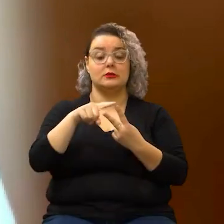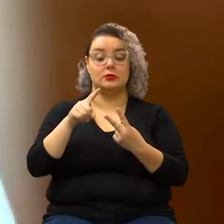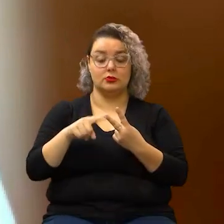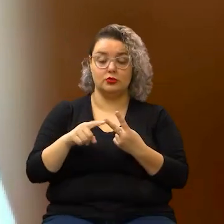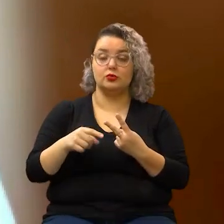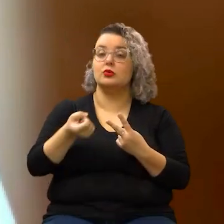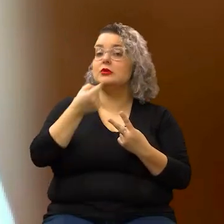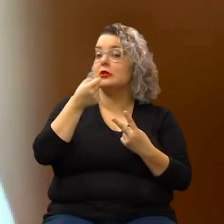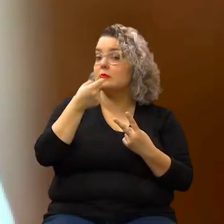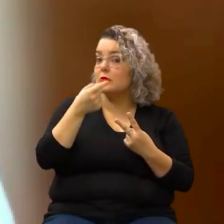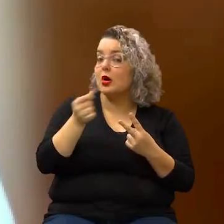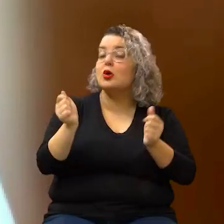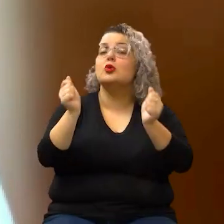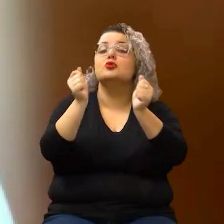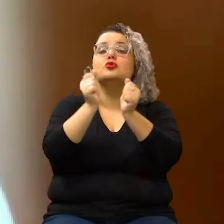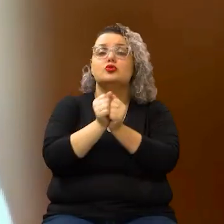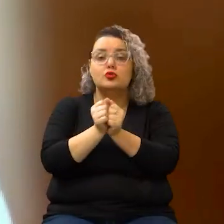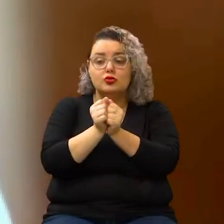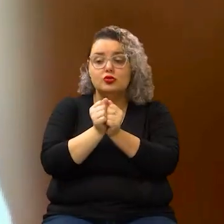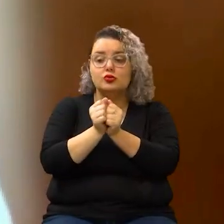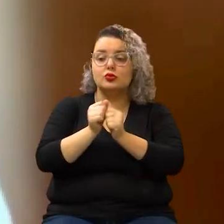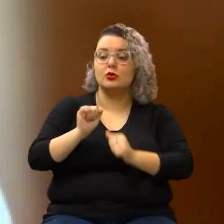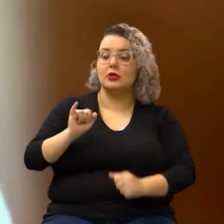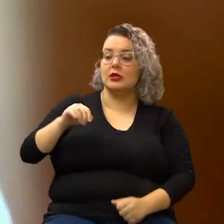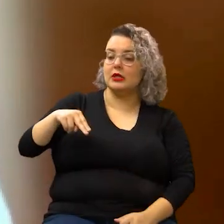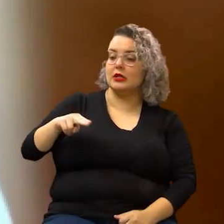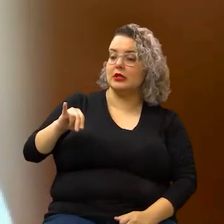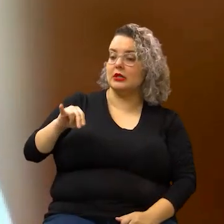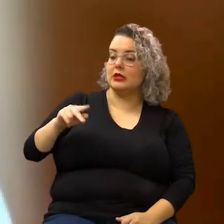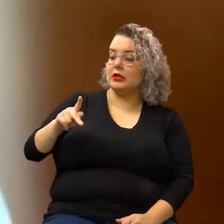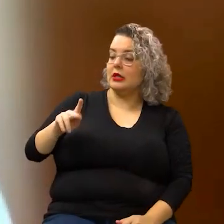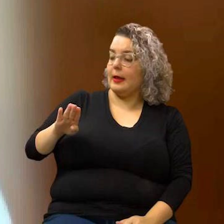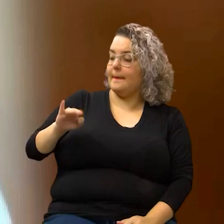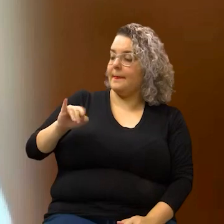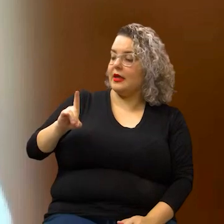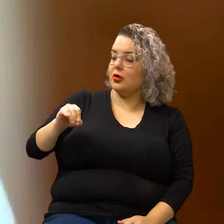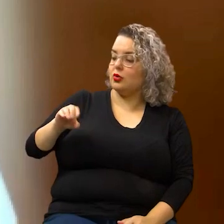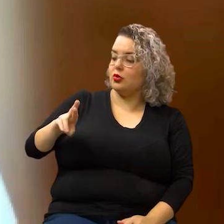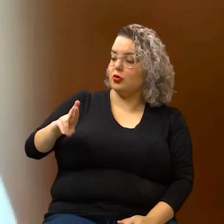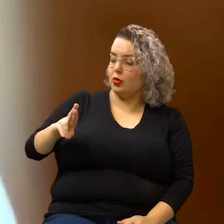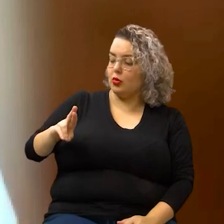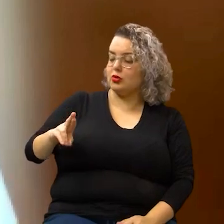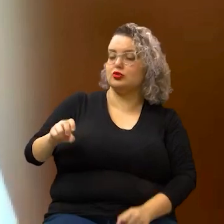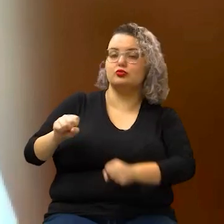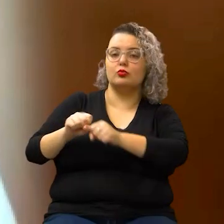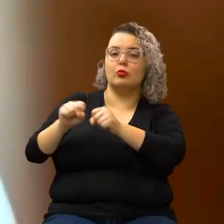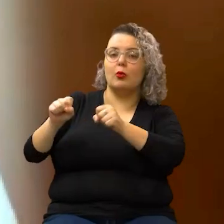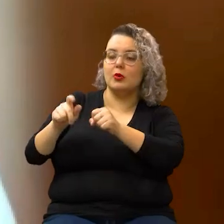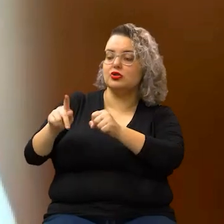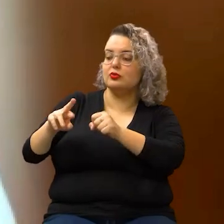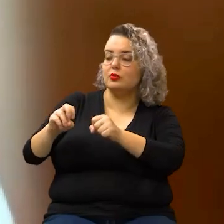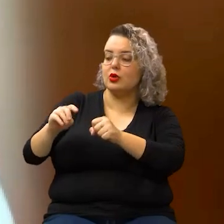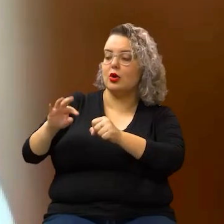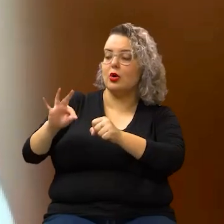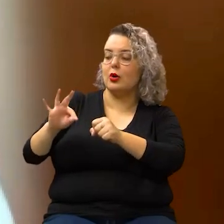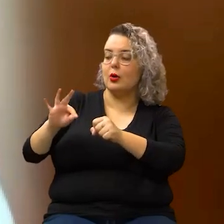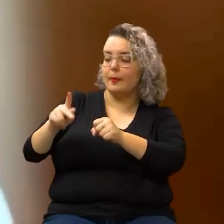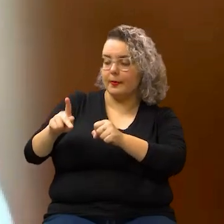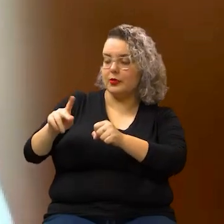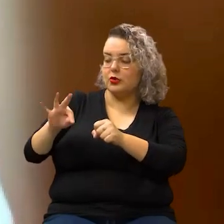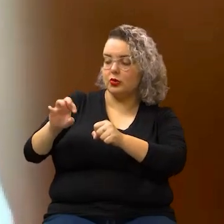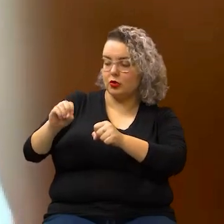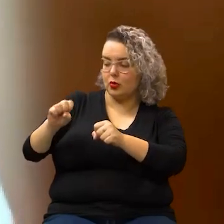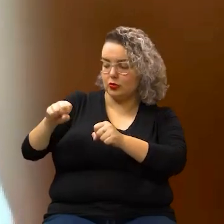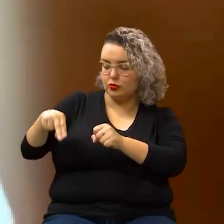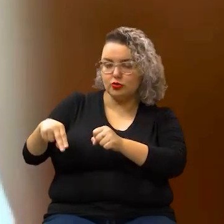2 antibióticos associados ao inibidor de bomba de prótons. Aí esse tratamento dura 14